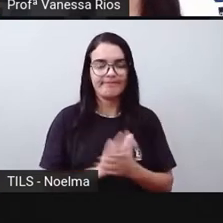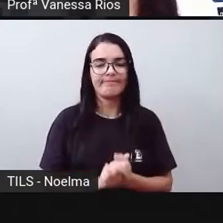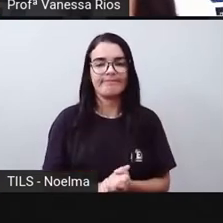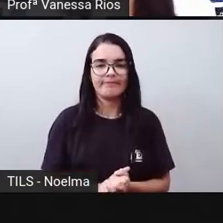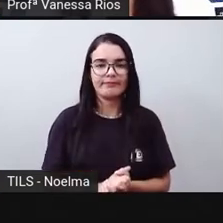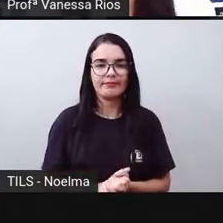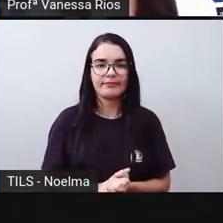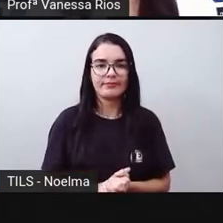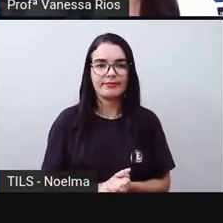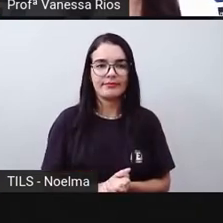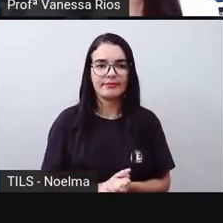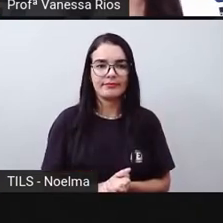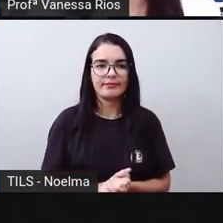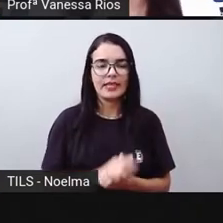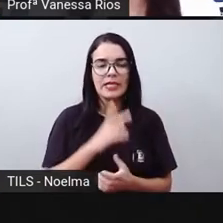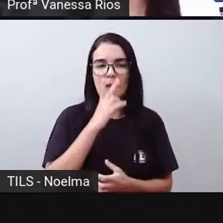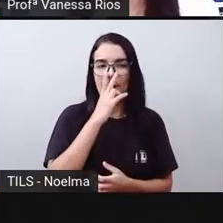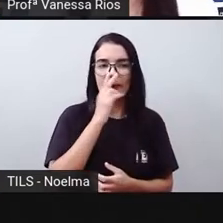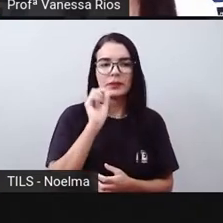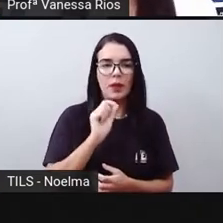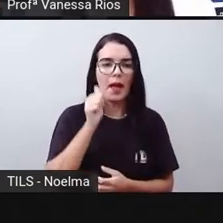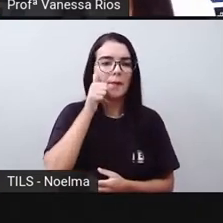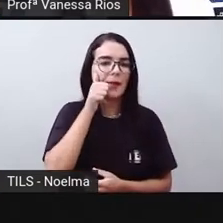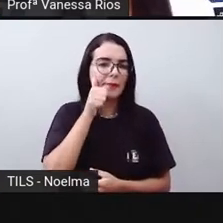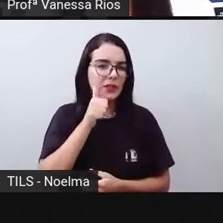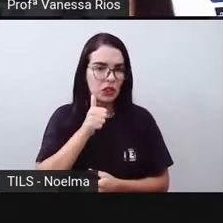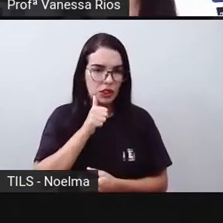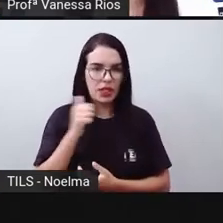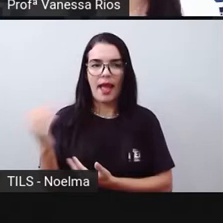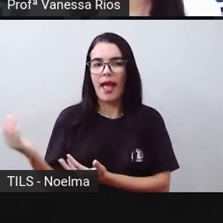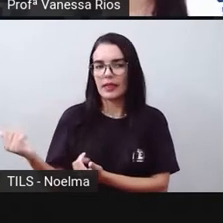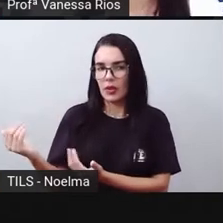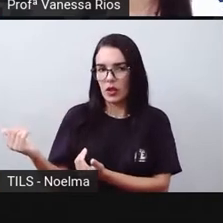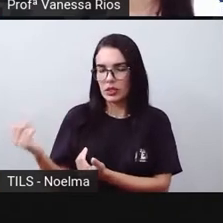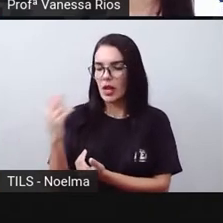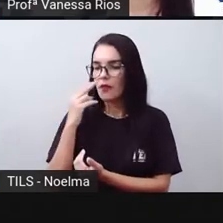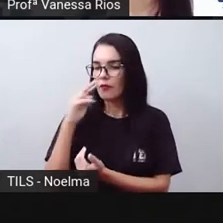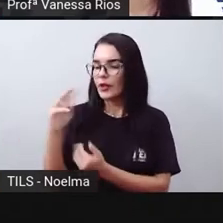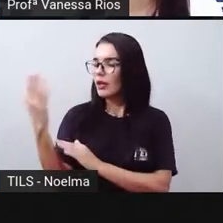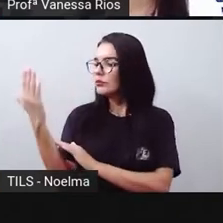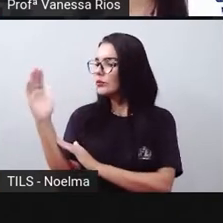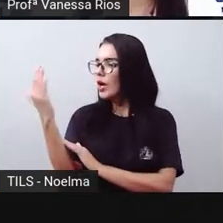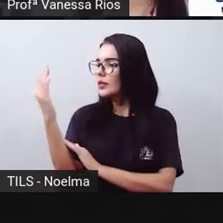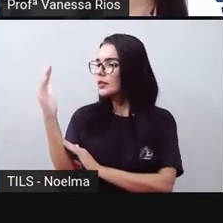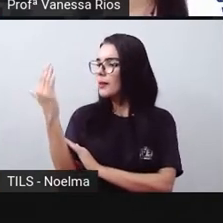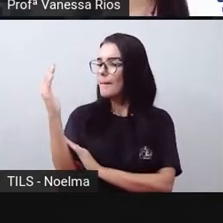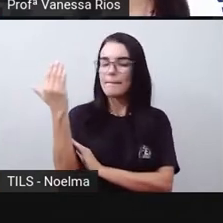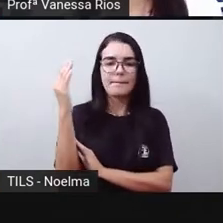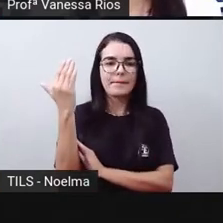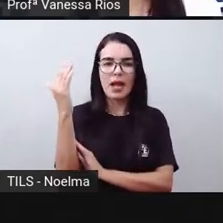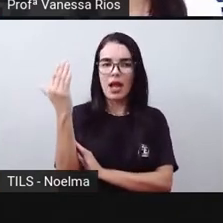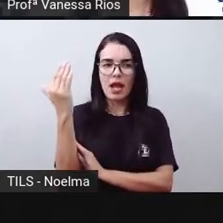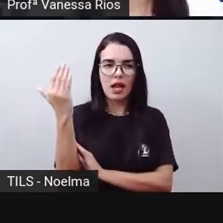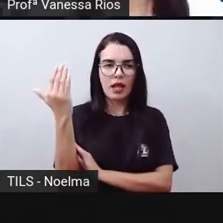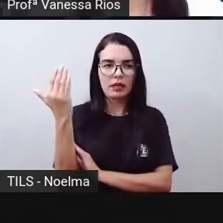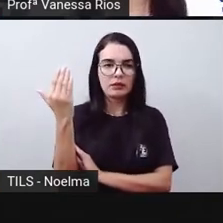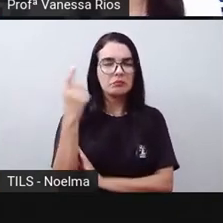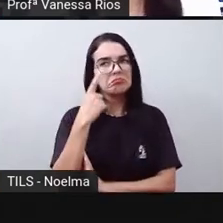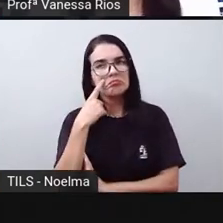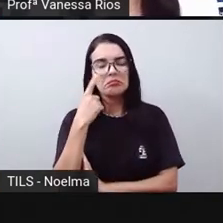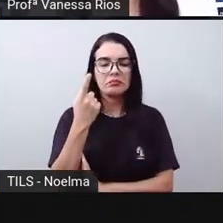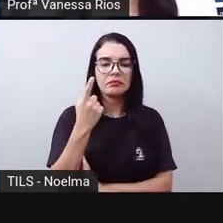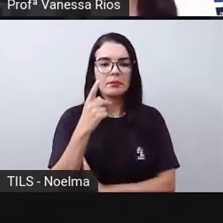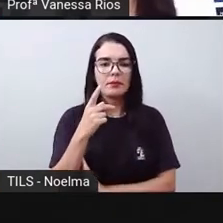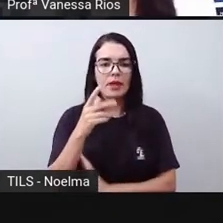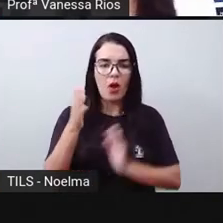gente observa aí uma garota, né, uma adolescente se olhando no espelho. Uma adolescente que a gente observa